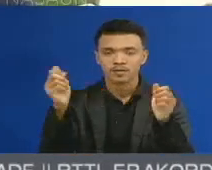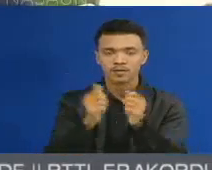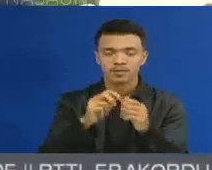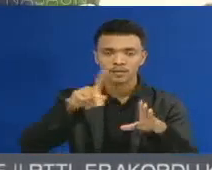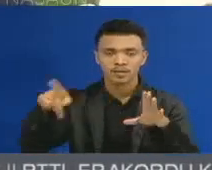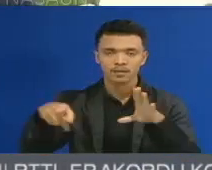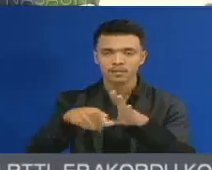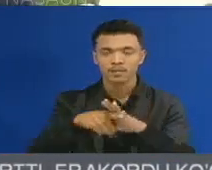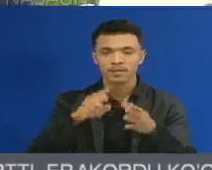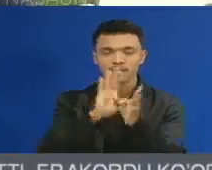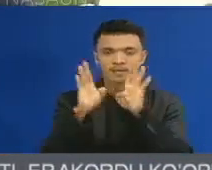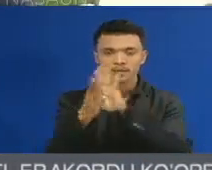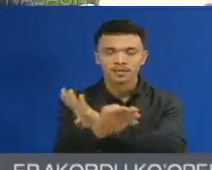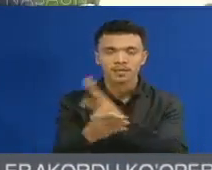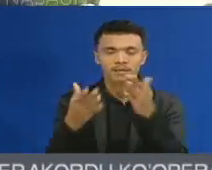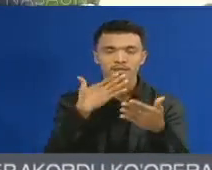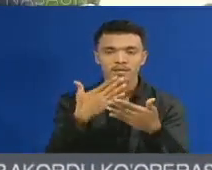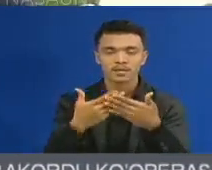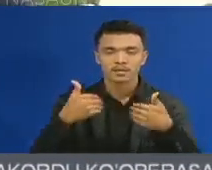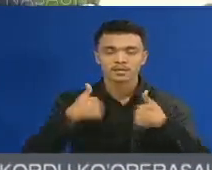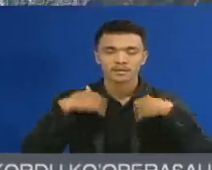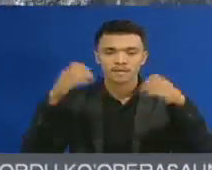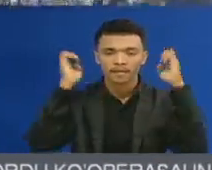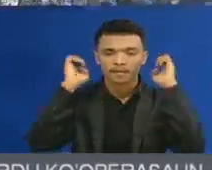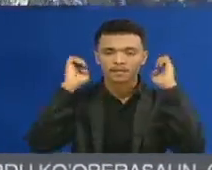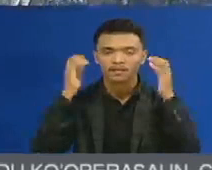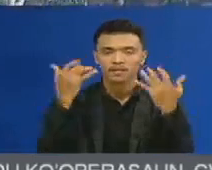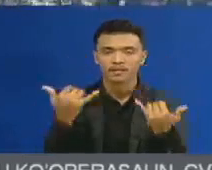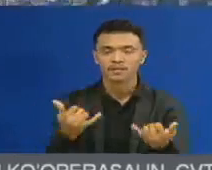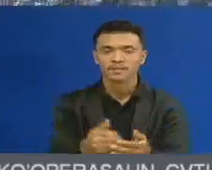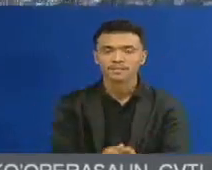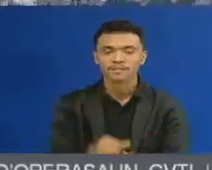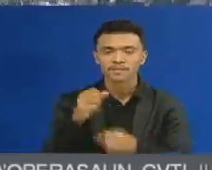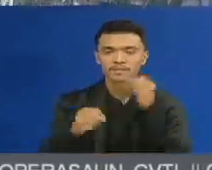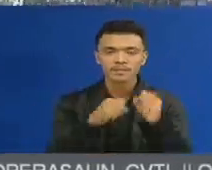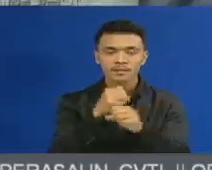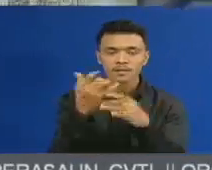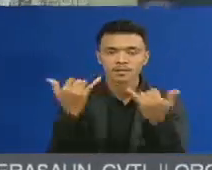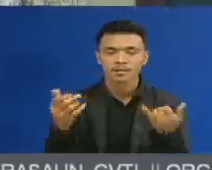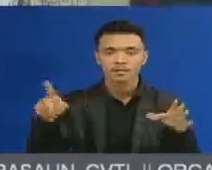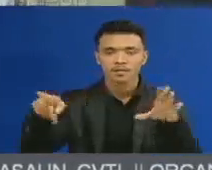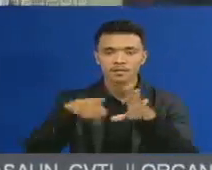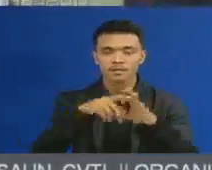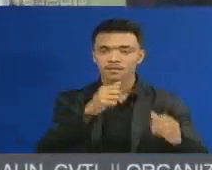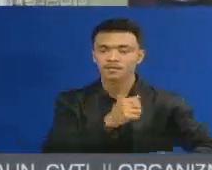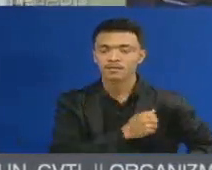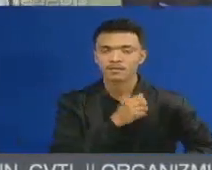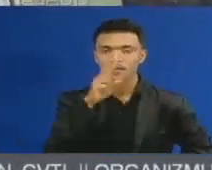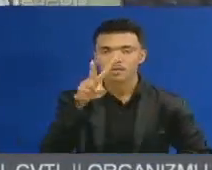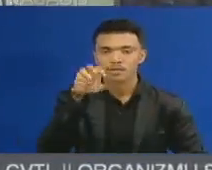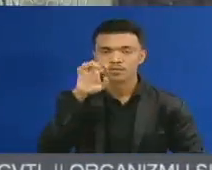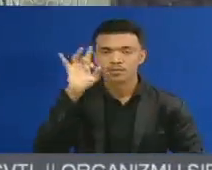Mos, sai forte lutang e a exercício Irene. Exercício Harihamutu Tinané participa com a Força Armada Atos Rua